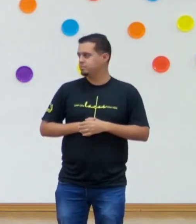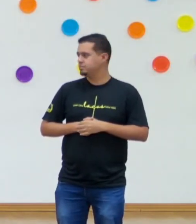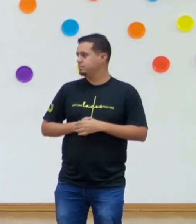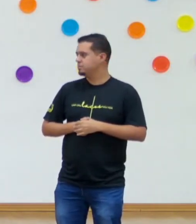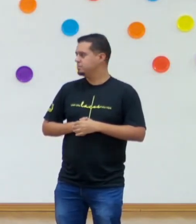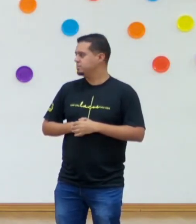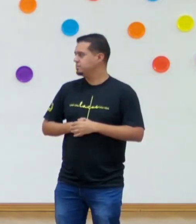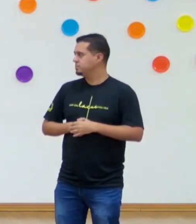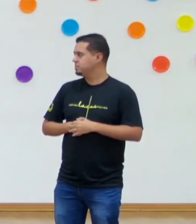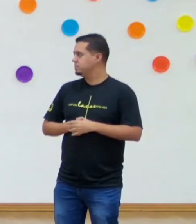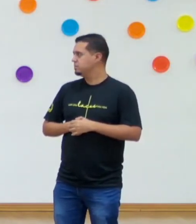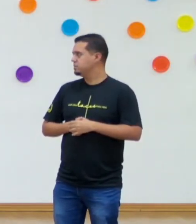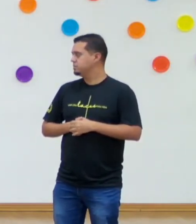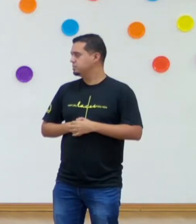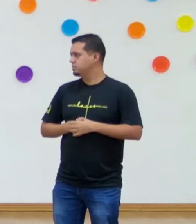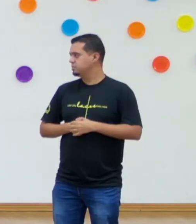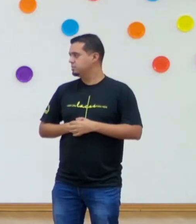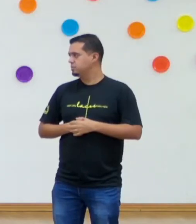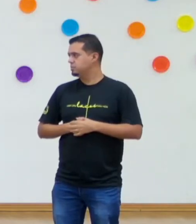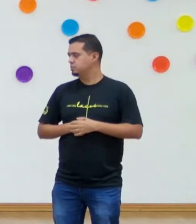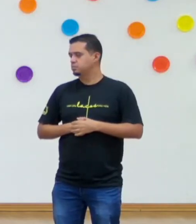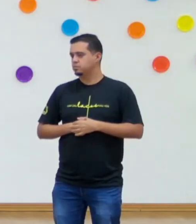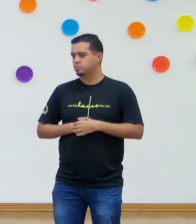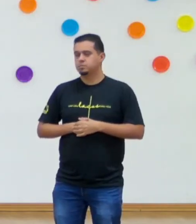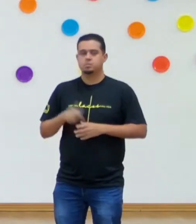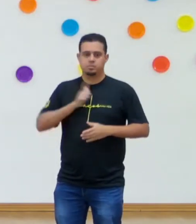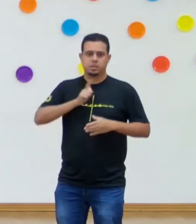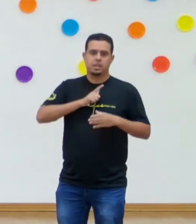sim. O pessoal também preparou um cafezinho.